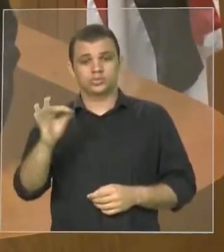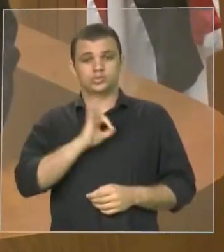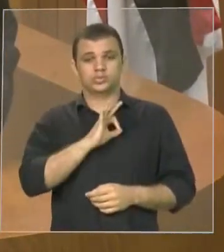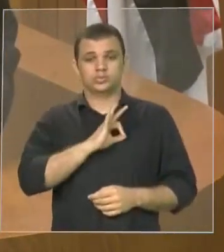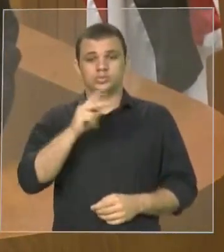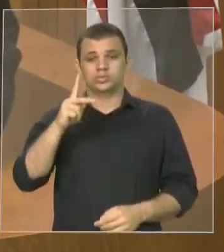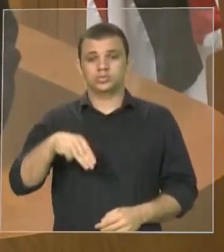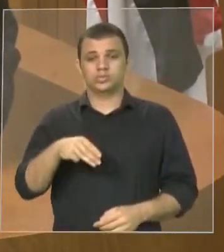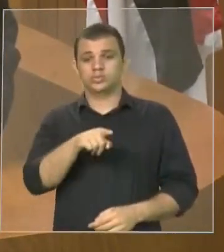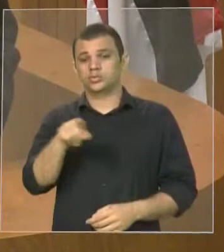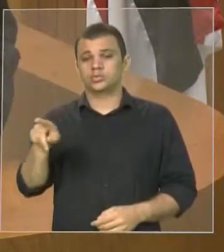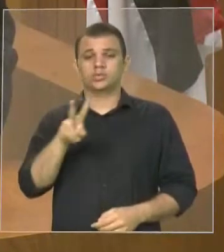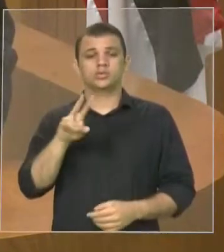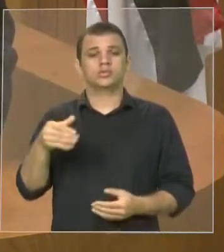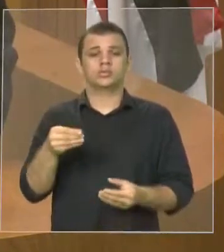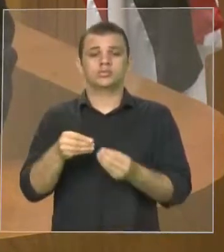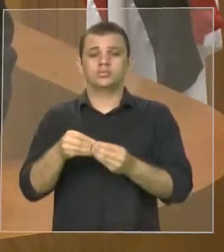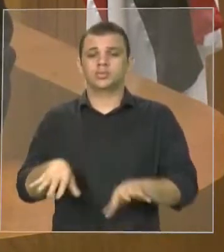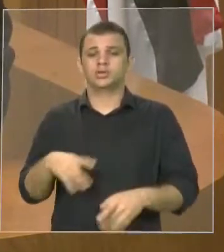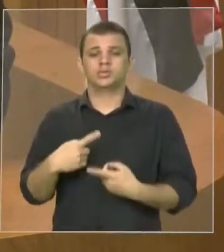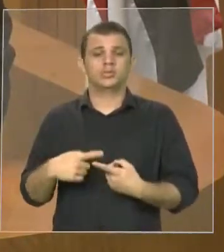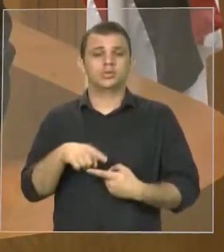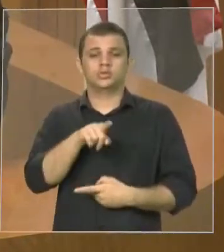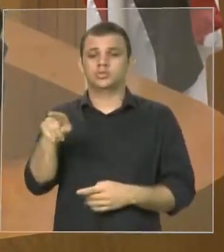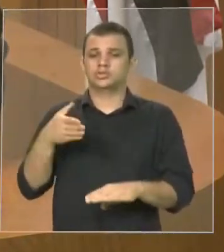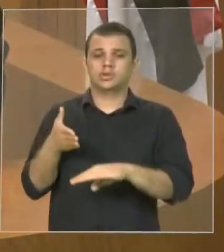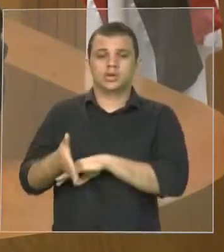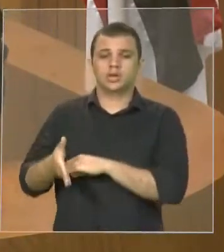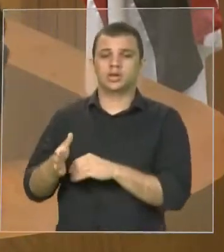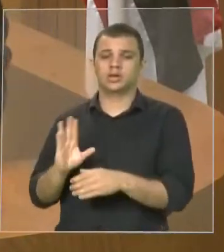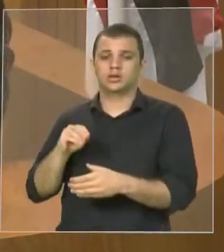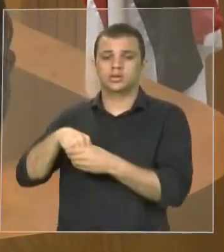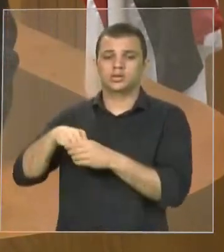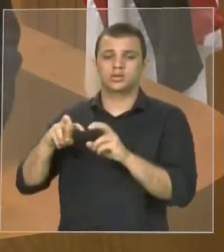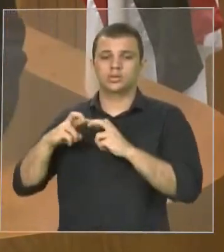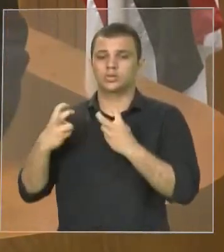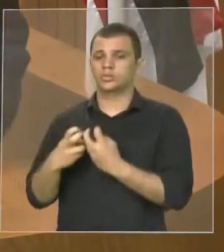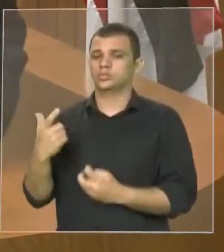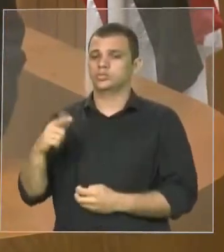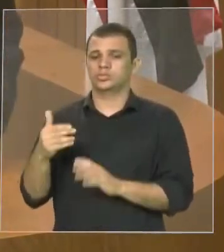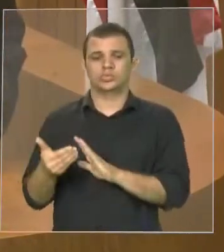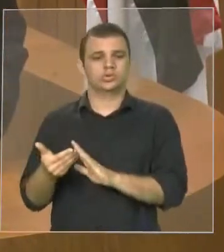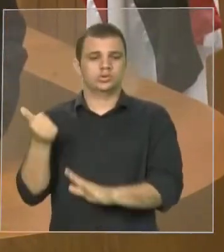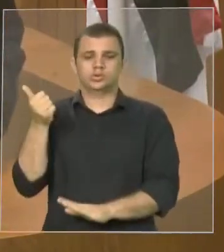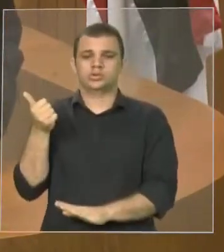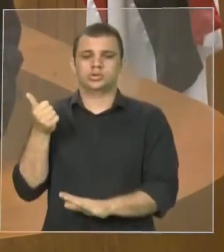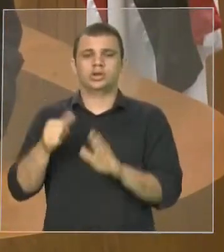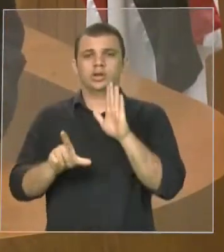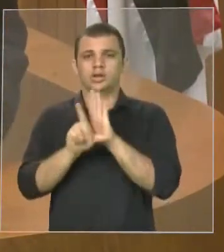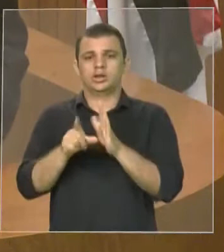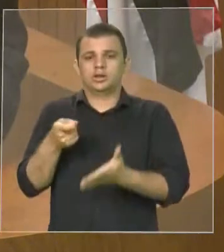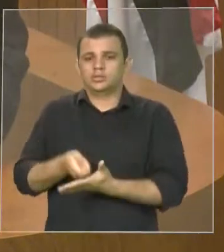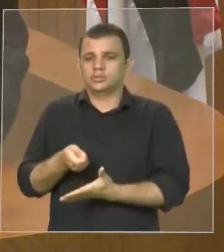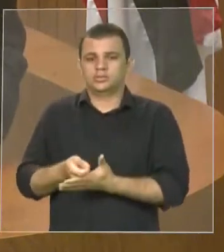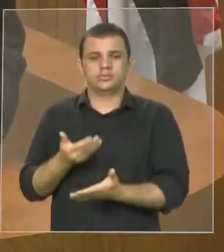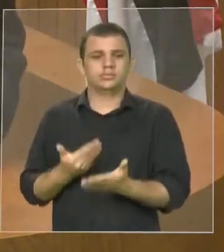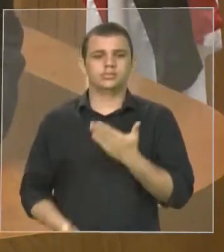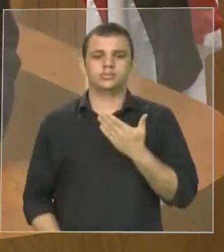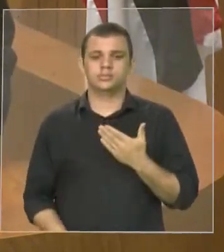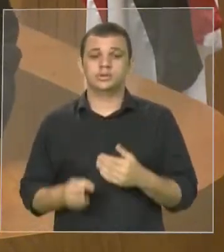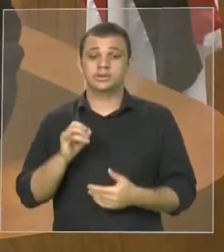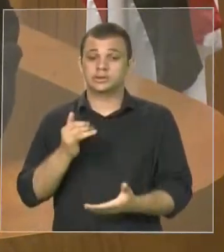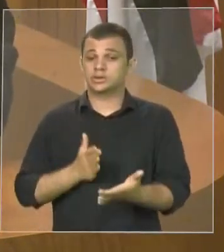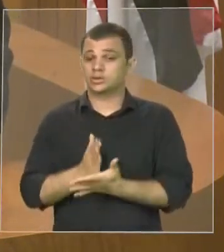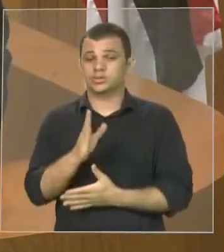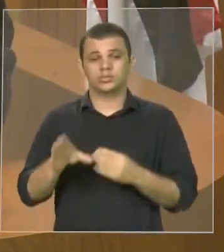não farão mais parte, não terão mais assegurada a participação por lei, se não for aprovada